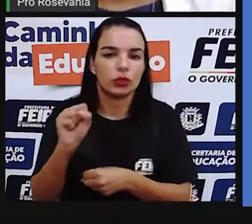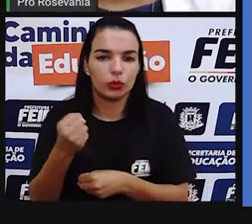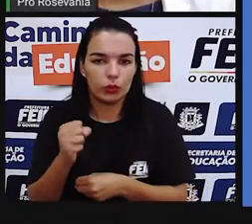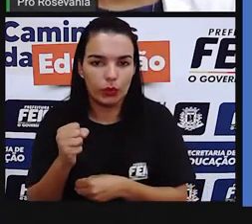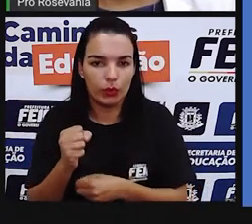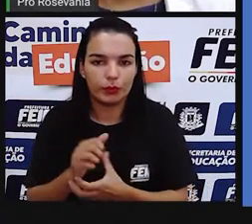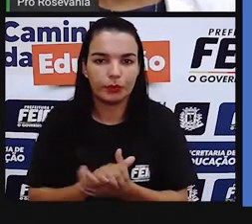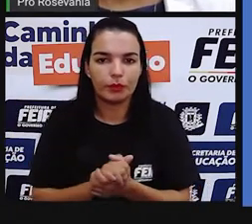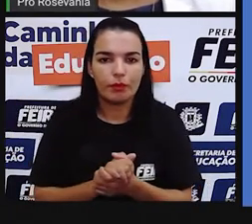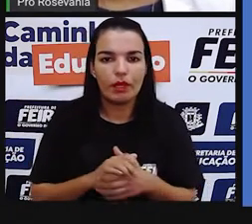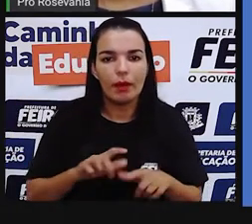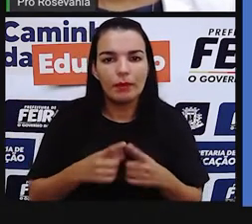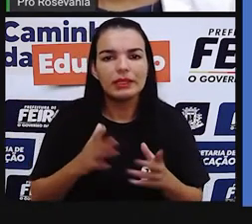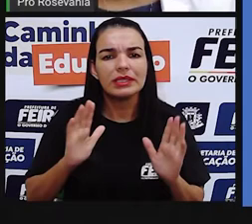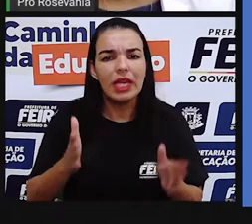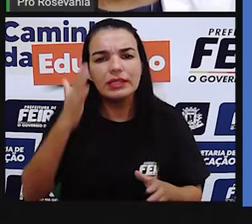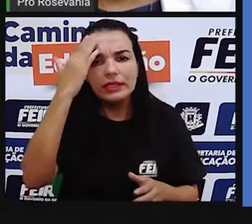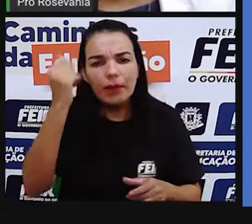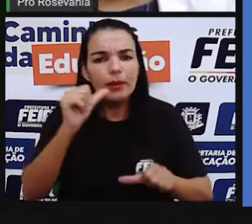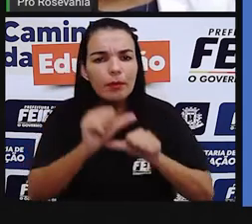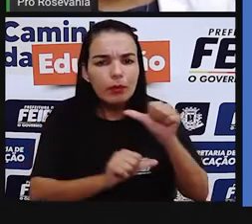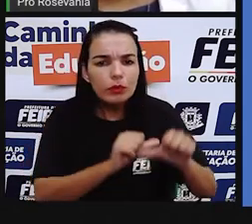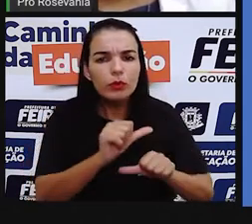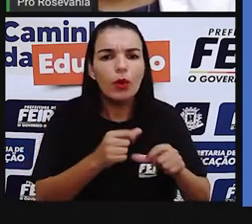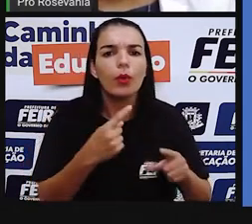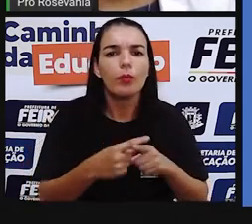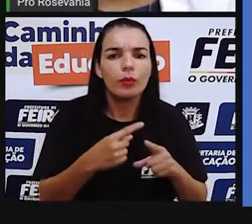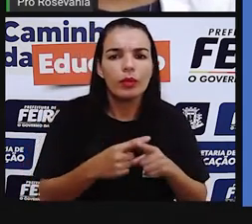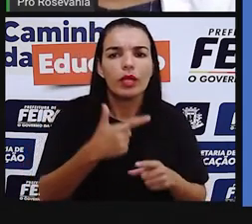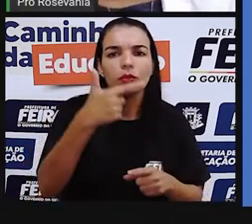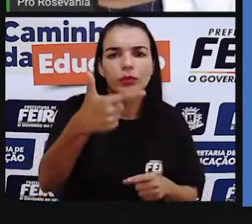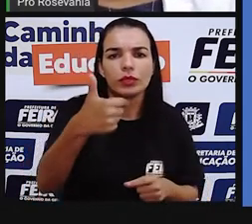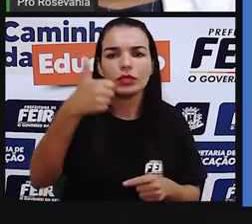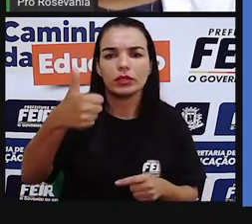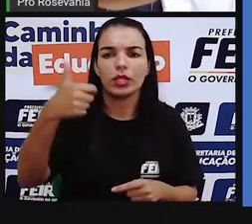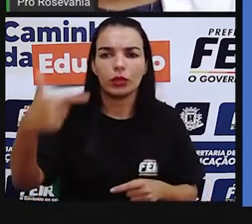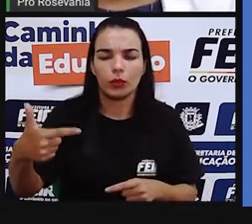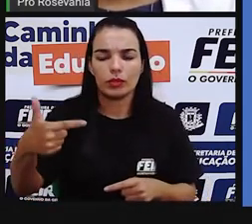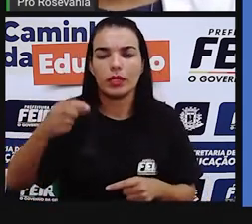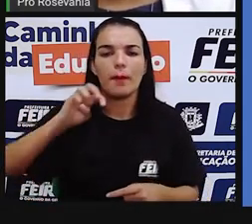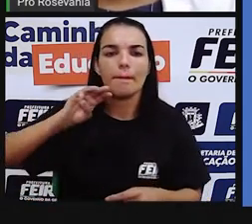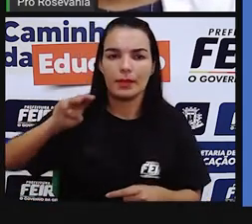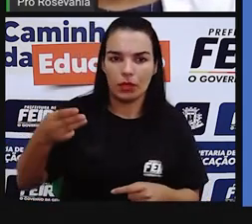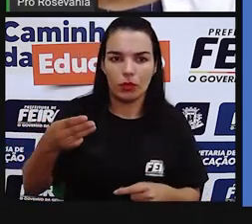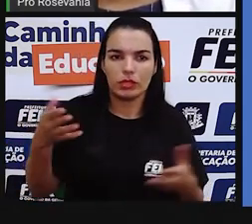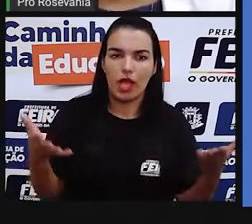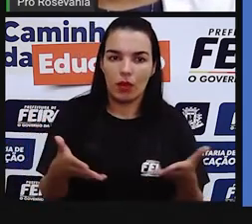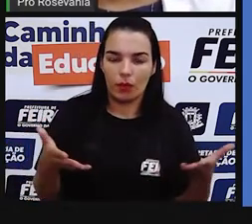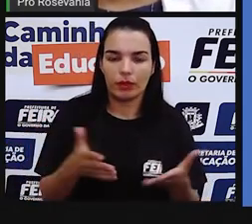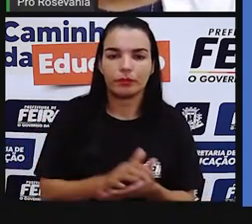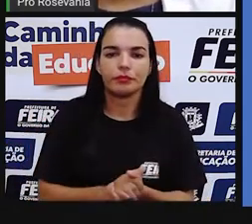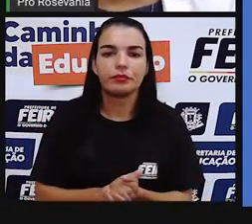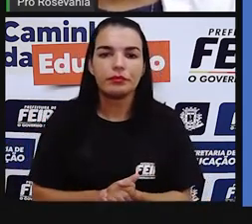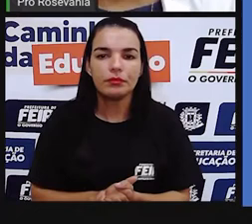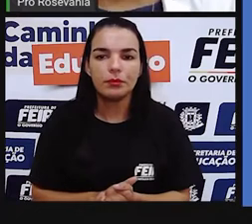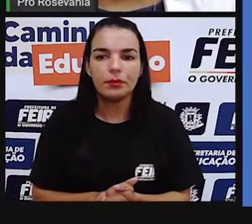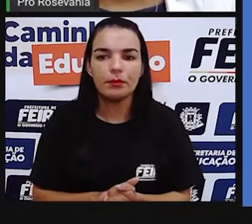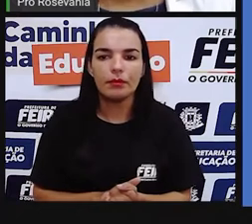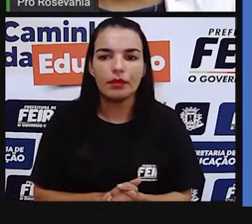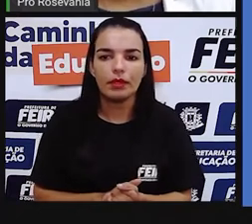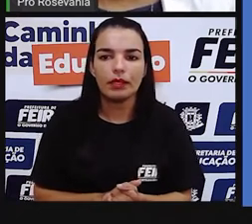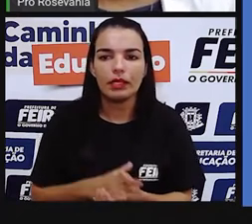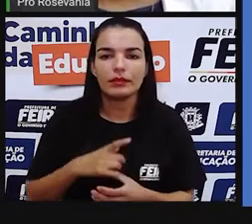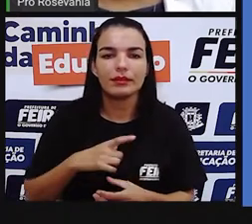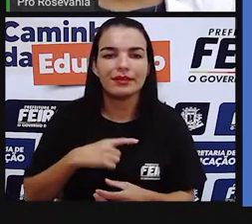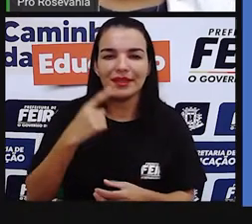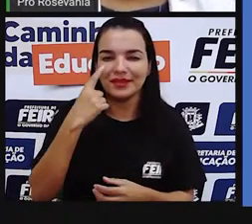que tem aí. Mas a gente já sabe que mudou, né, para 212 milhões de habitantes. E olhem aí as carinhas, né, dos nossos brasileiros, como eles